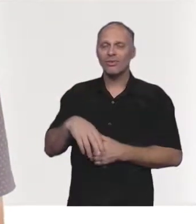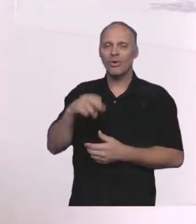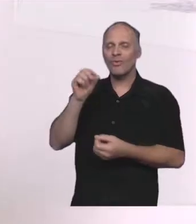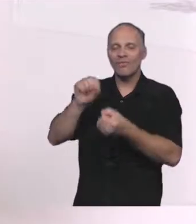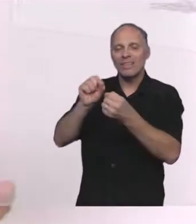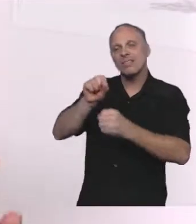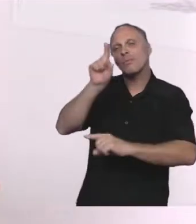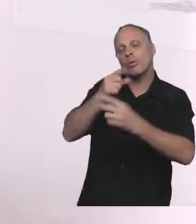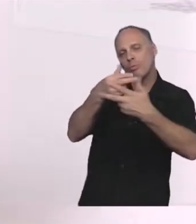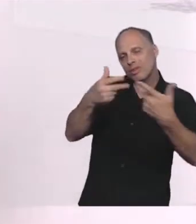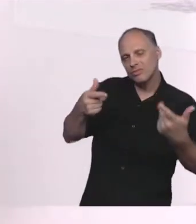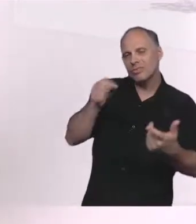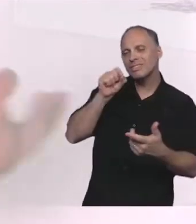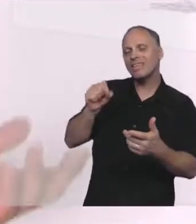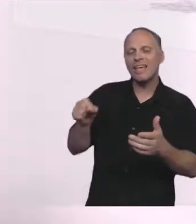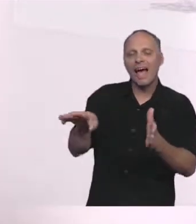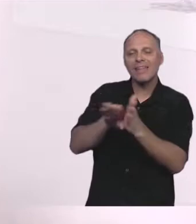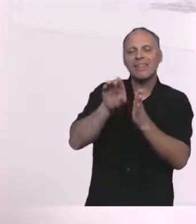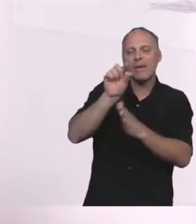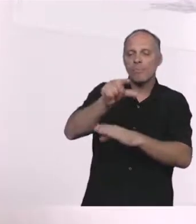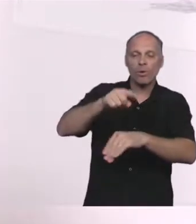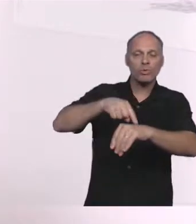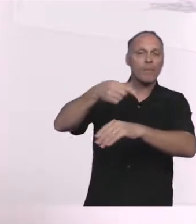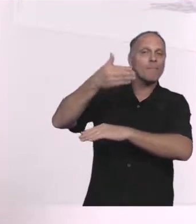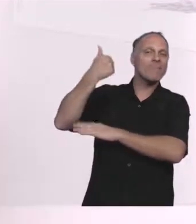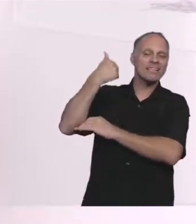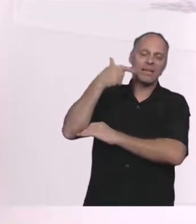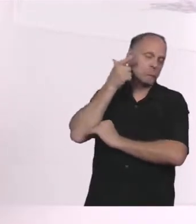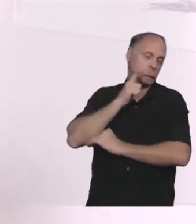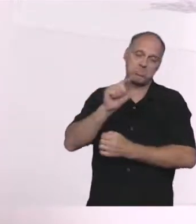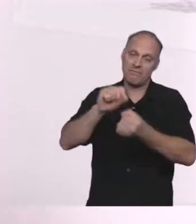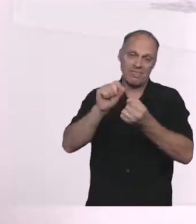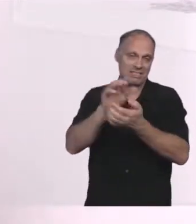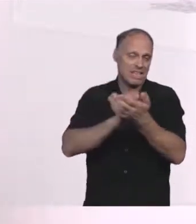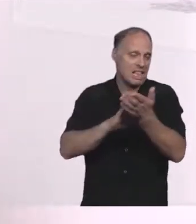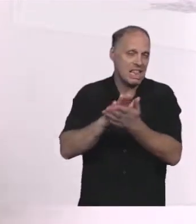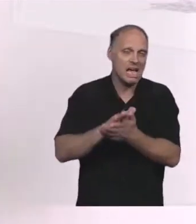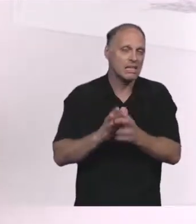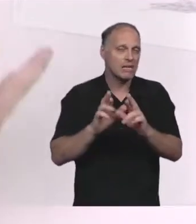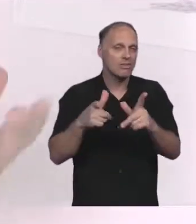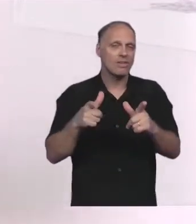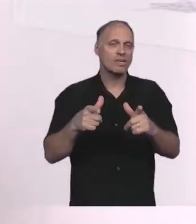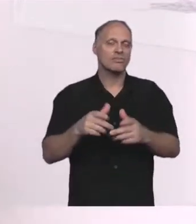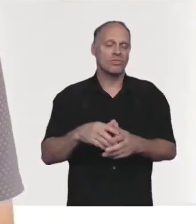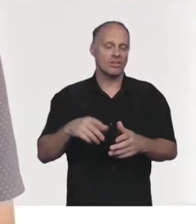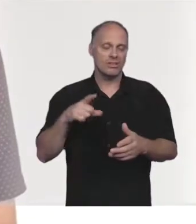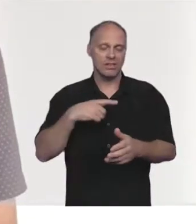naturalizamos certas coisas que até então, há pouco tempo atrás, não concebíamos, né, como